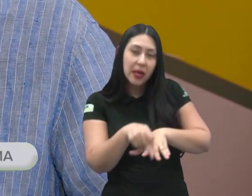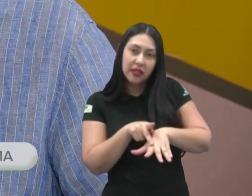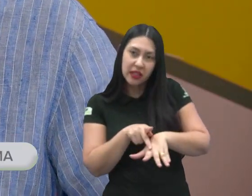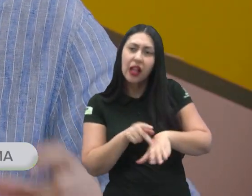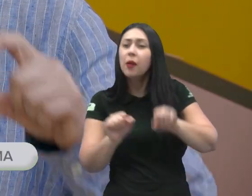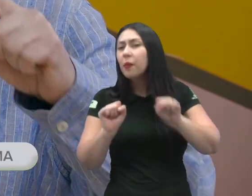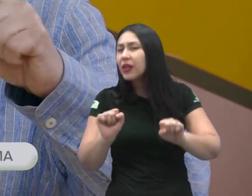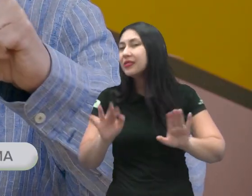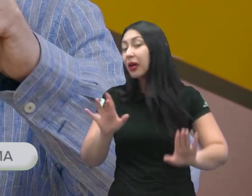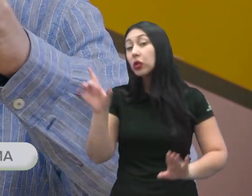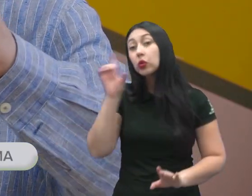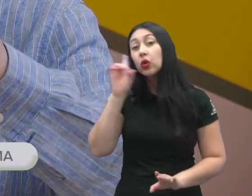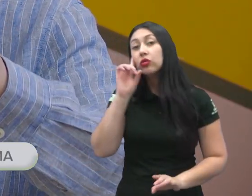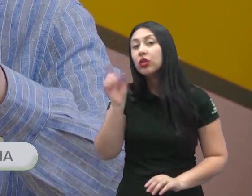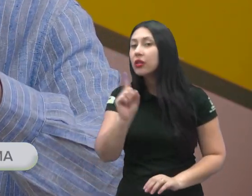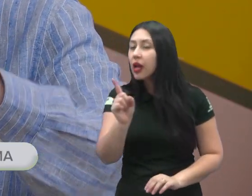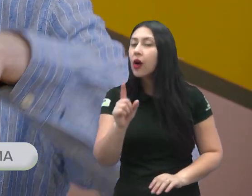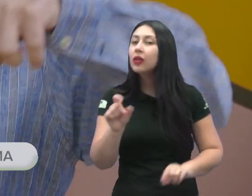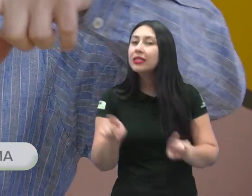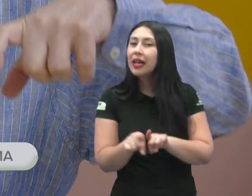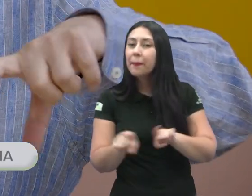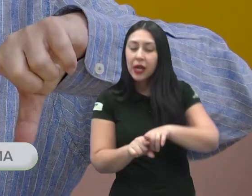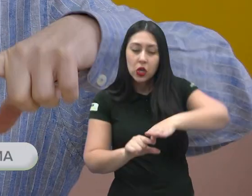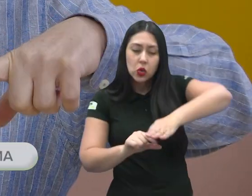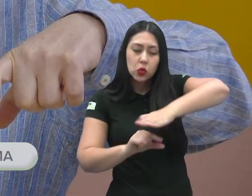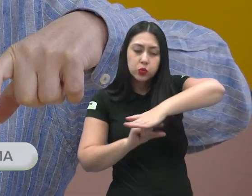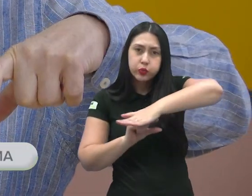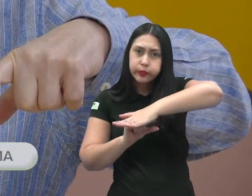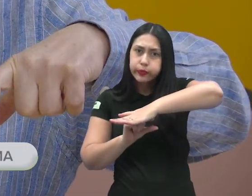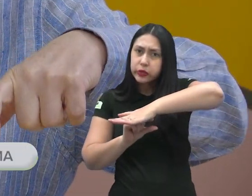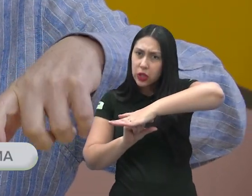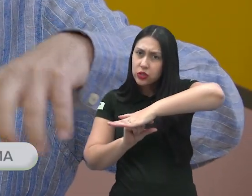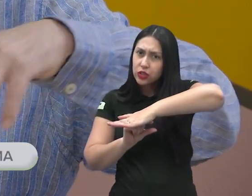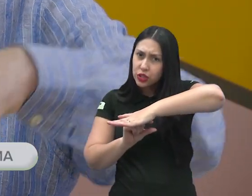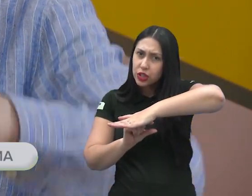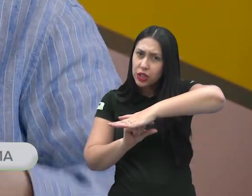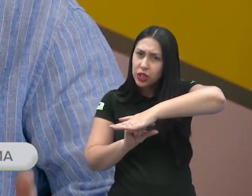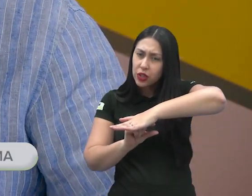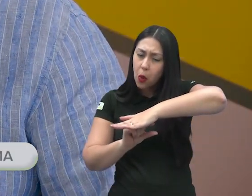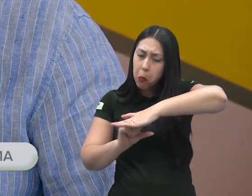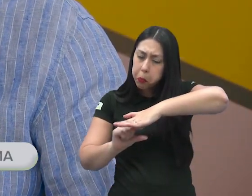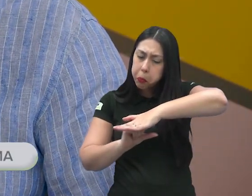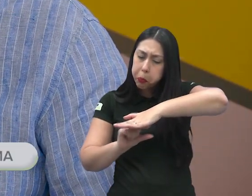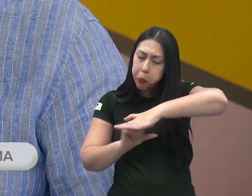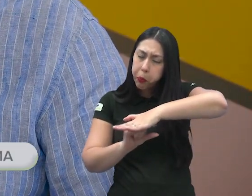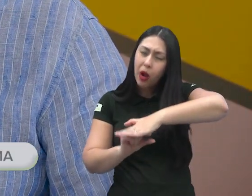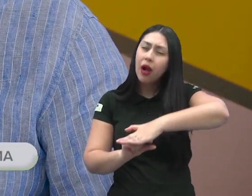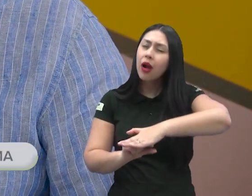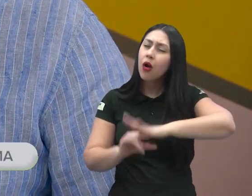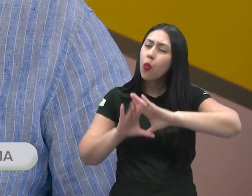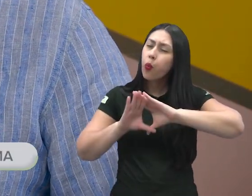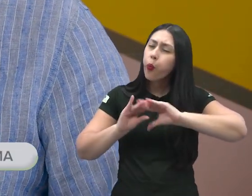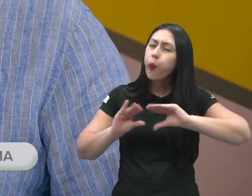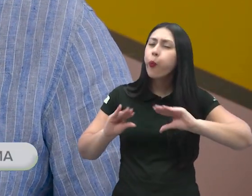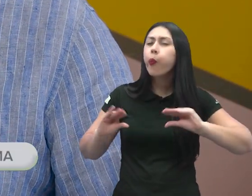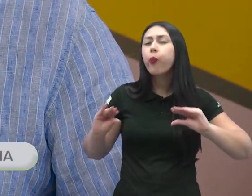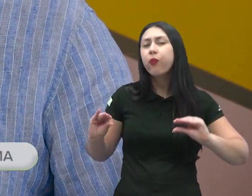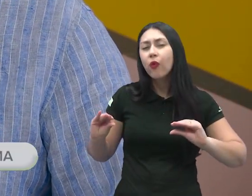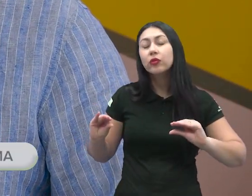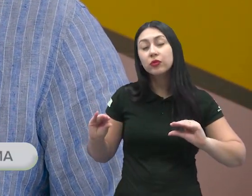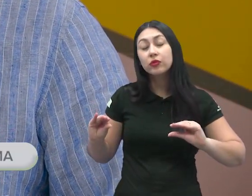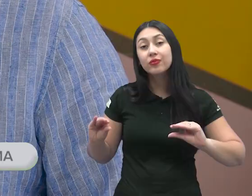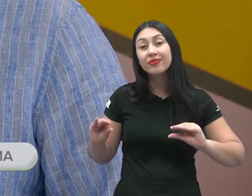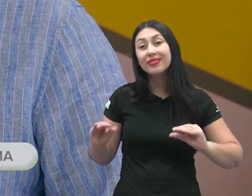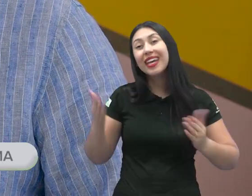os dias. Usa um calçado que tem um saltinho pequeno, com um largo na frente, para te dar conforto, né? Eu sei que a